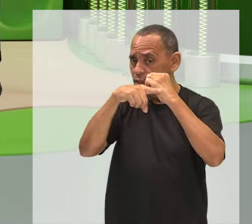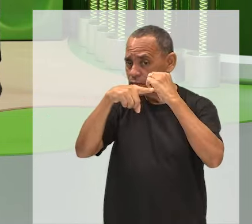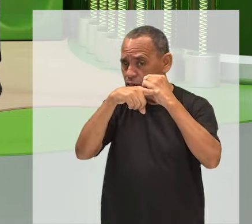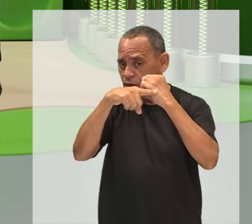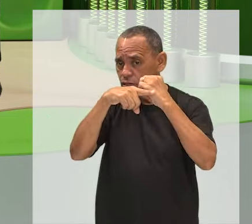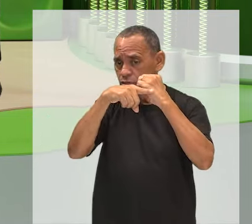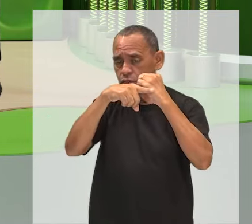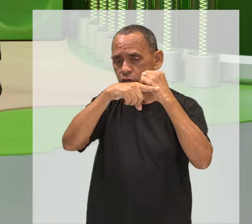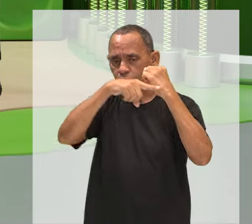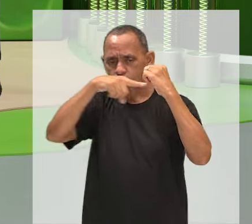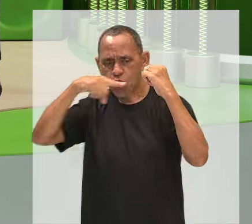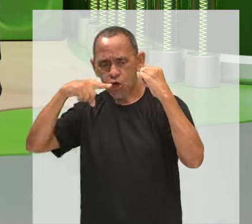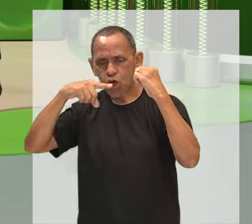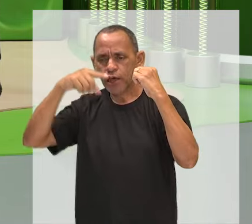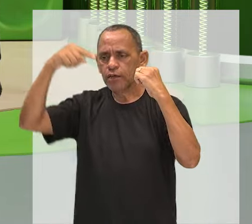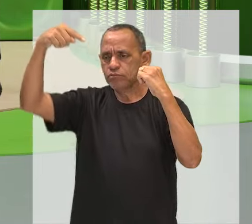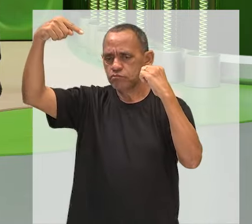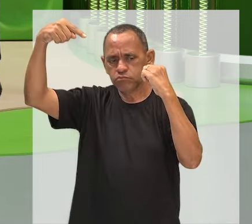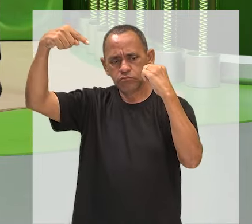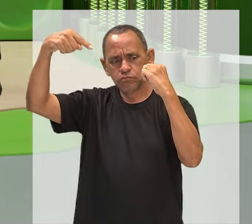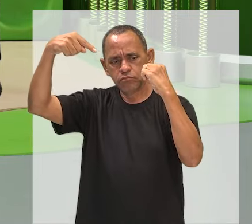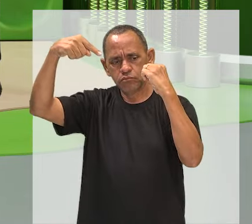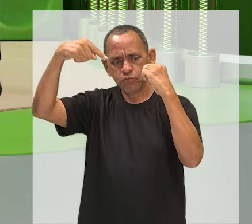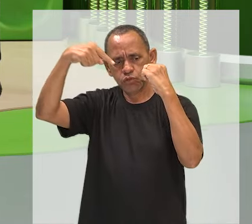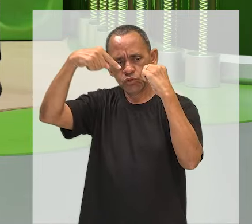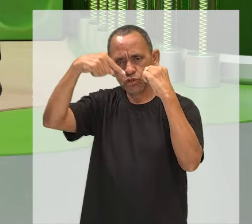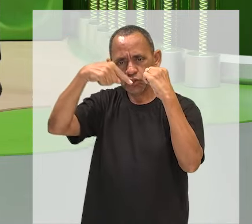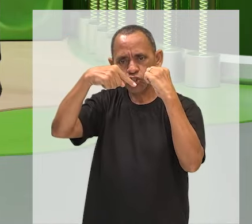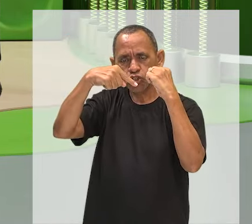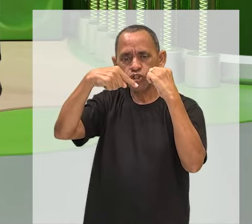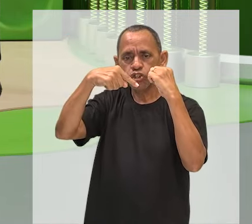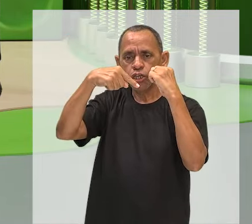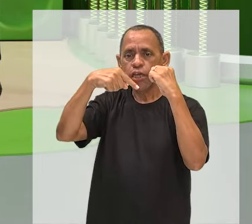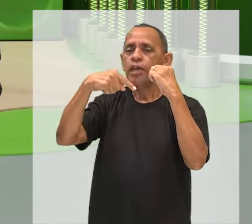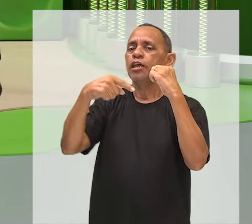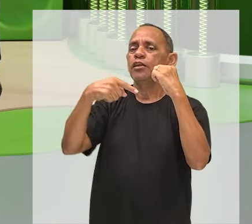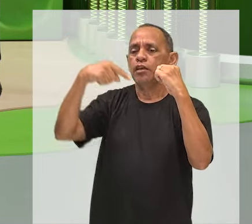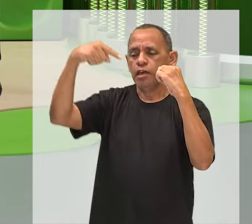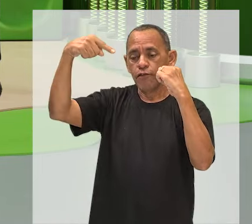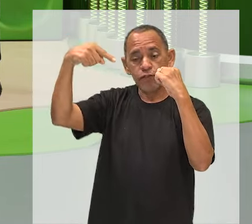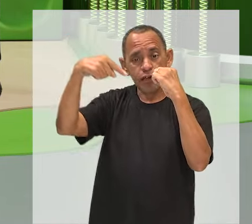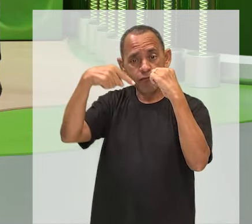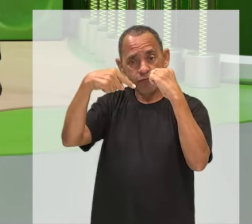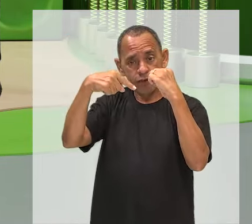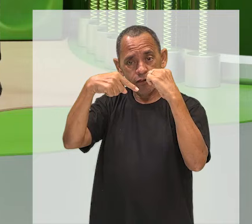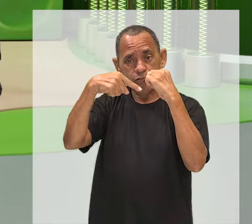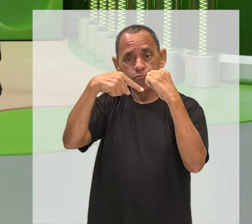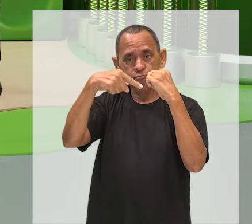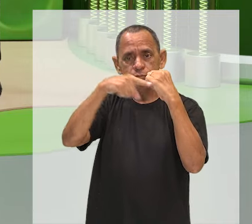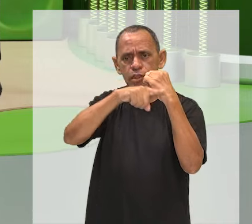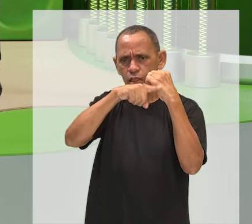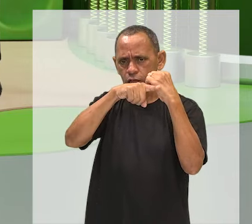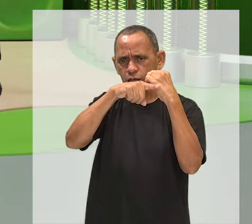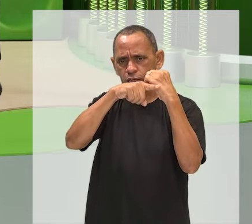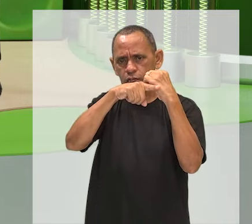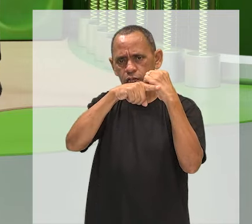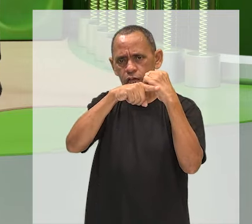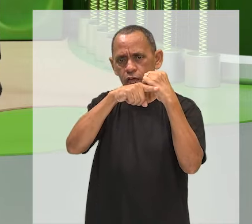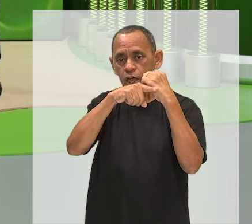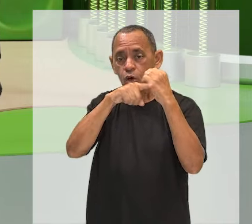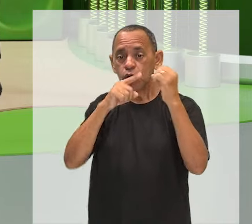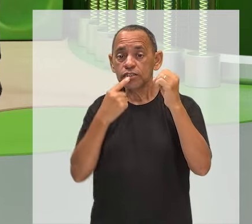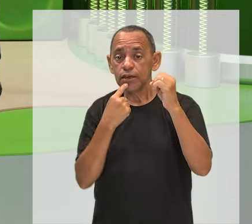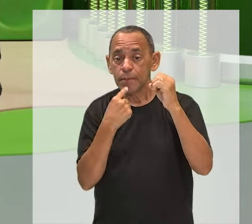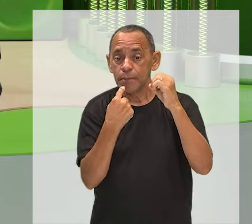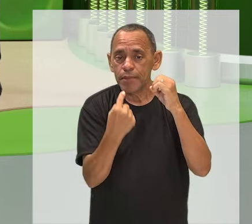ele vai se deslocar em direção novamente aos trópicos. Então, percebam aí que há sempre, né, essa troca, esse ciclo. E aí